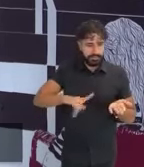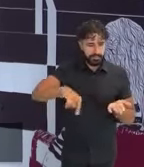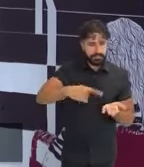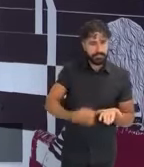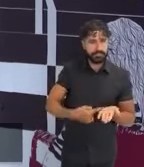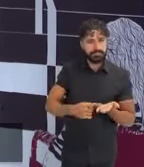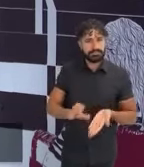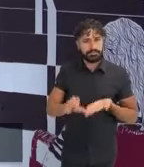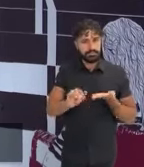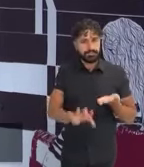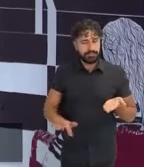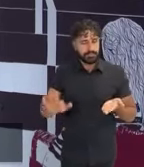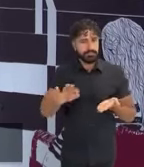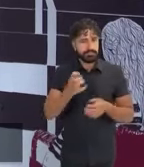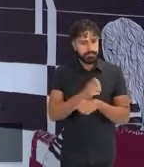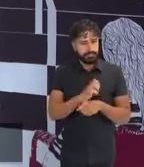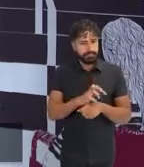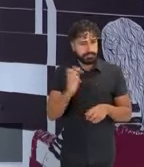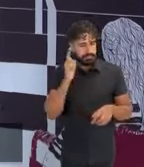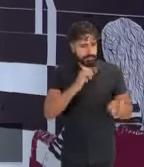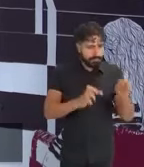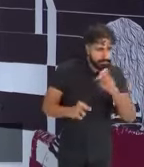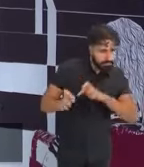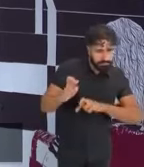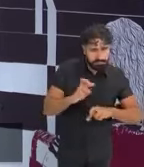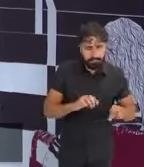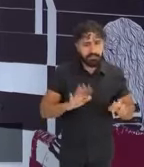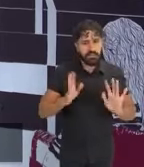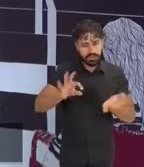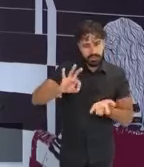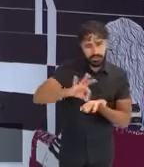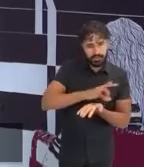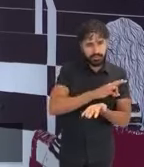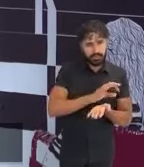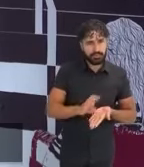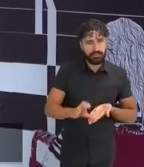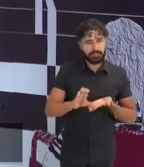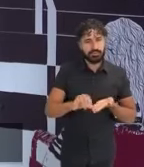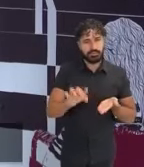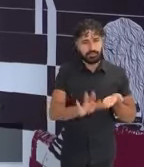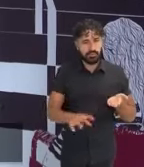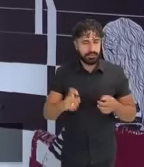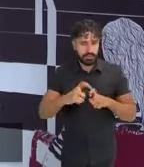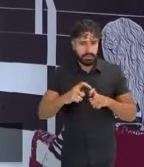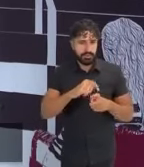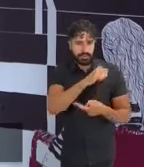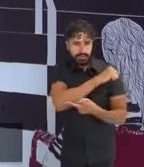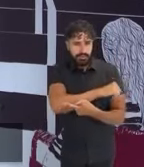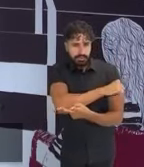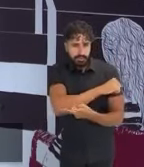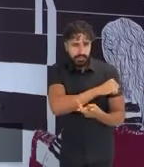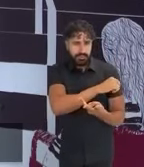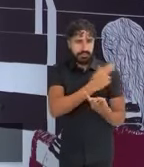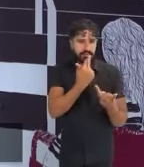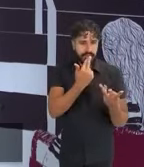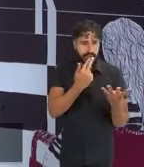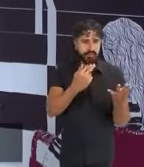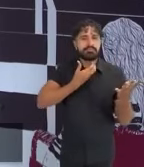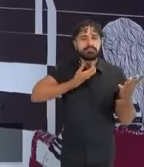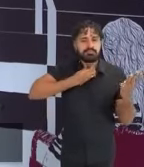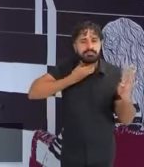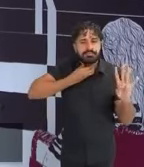classe para garantir um rigor nessa fiscalização. Já foi assinado o Conselho Federal de Medicina, de Enfermagem, Nutricionistas,